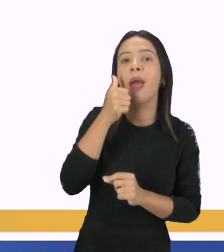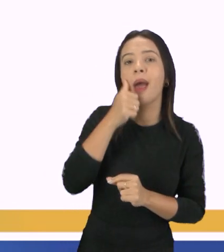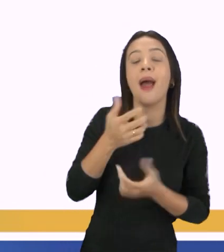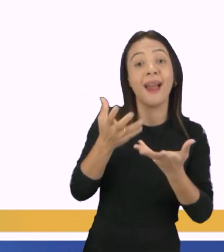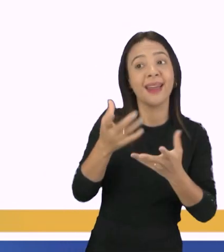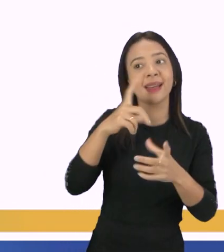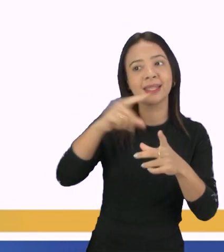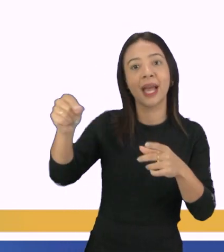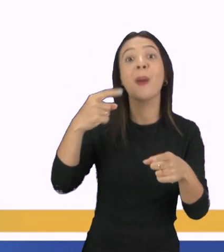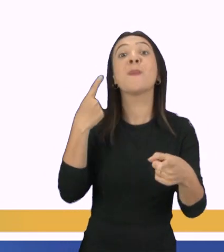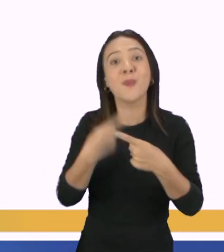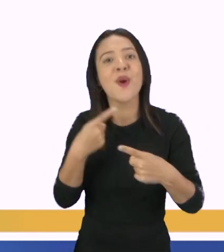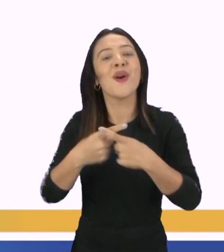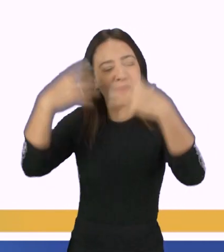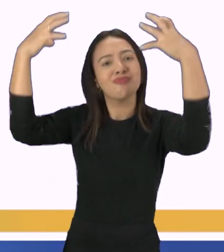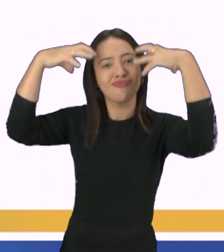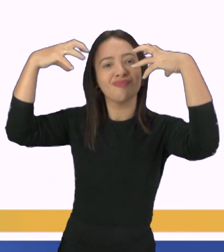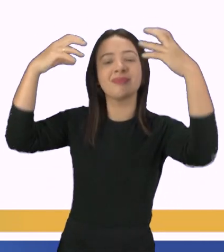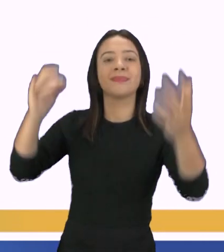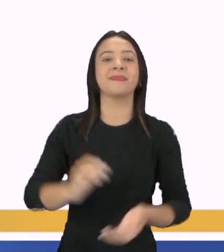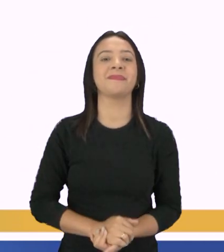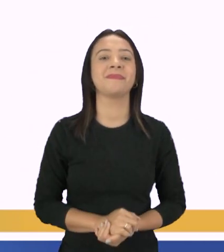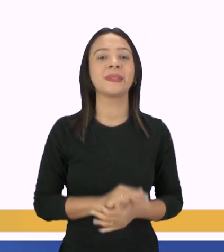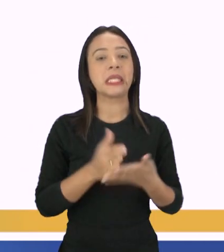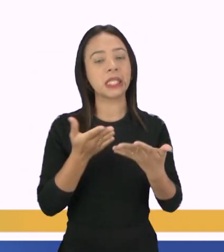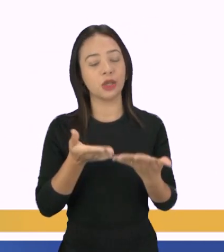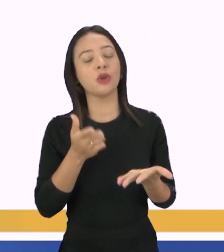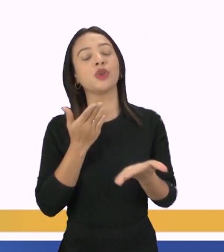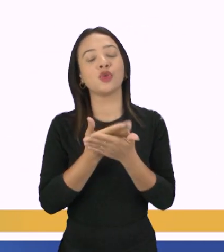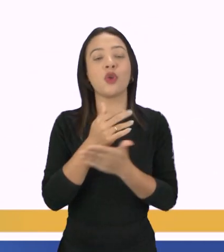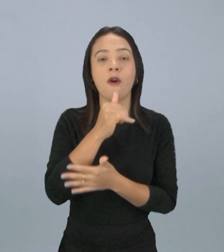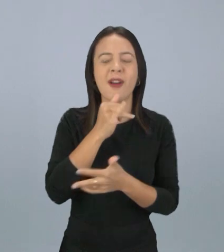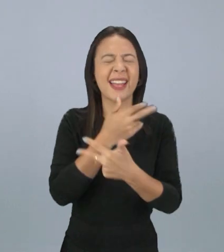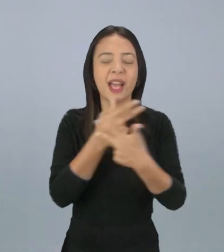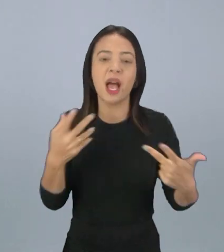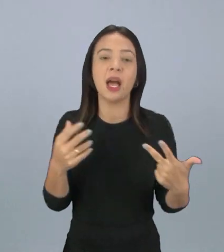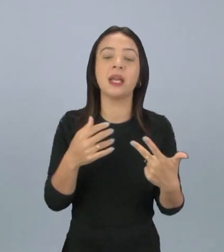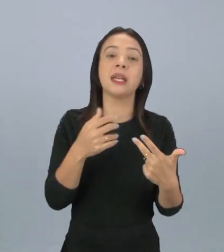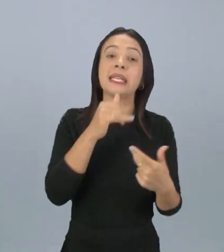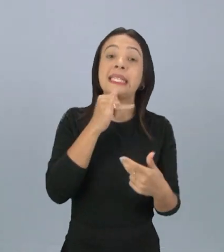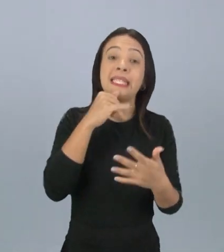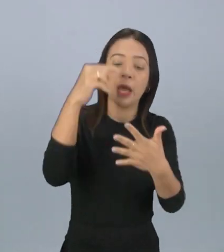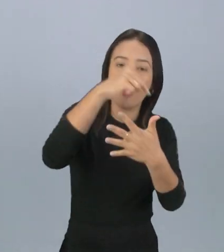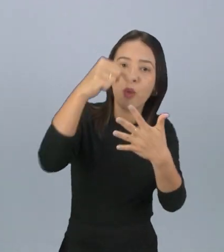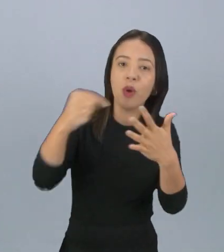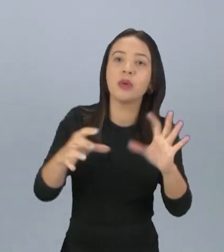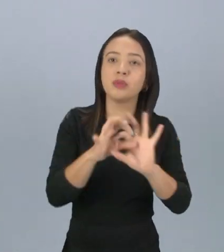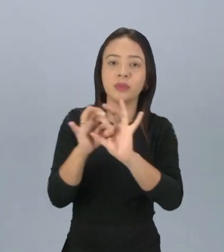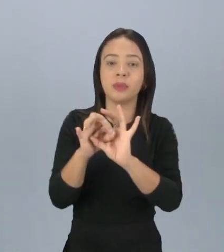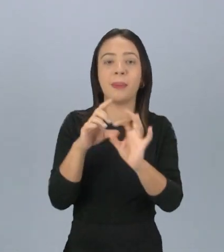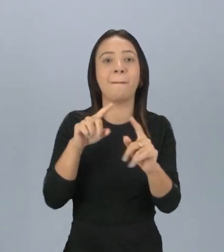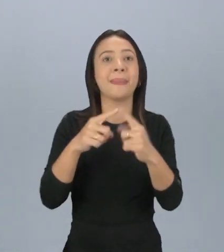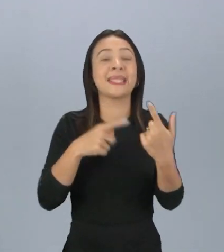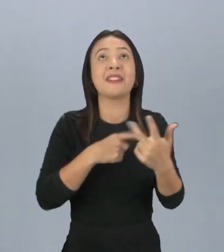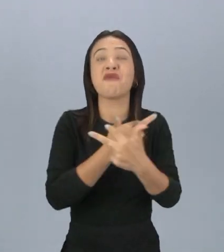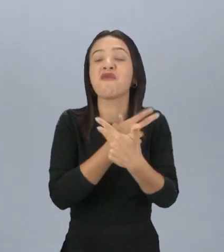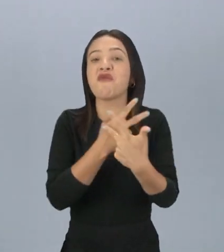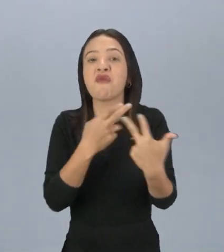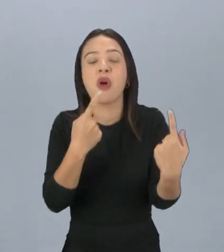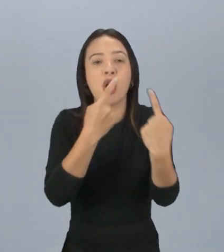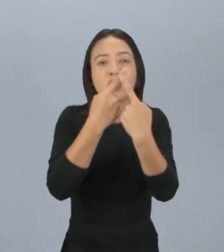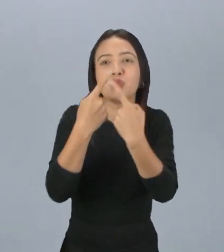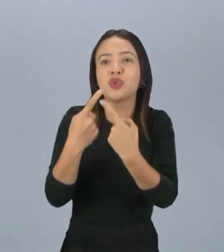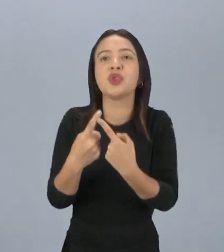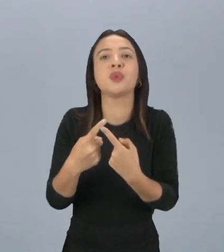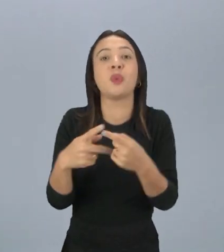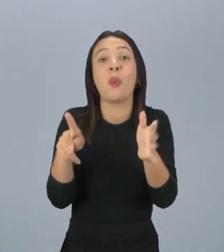chover. Tá? Então, nessa aula a gente estudou alguns exemplos de operadores de conexão, mas existem centenas fundamentais para a